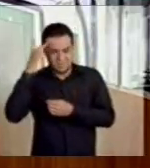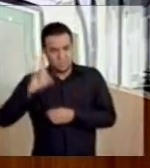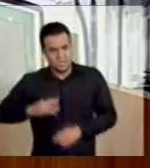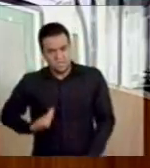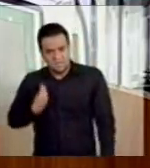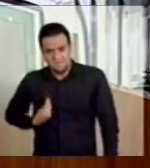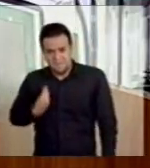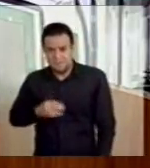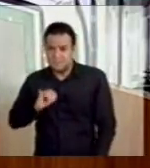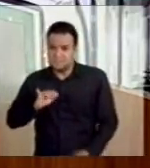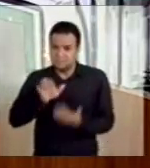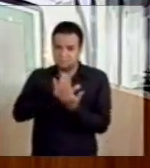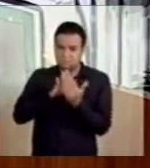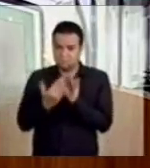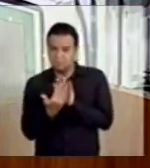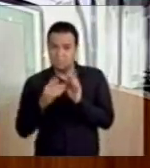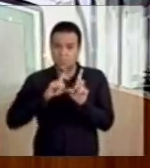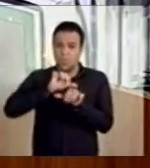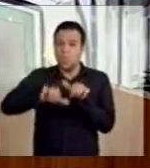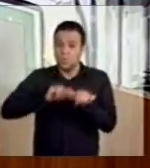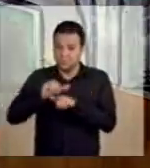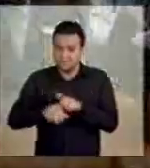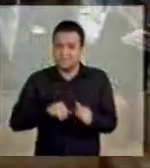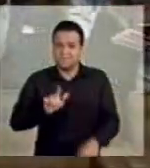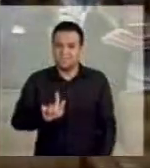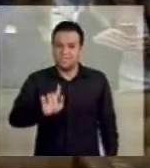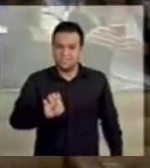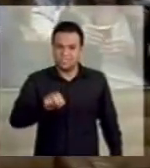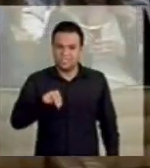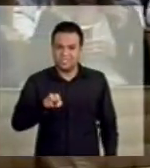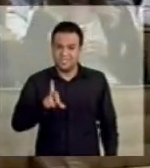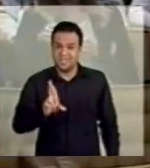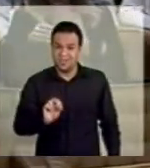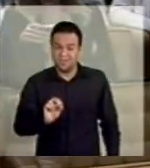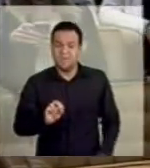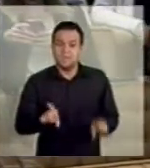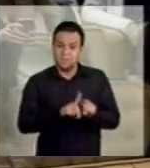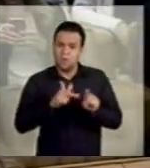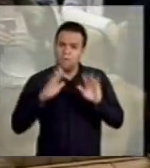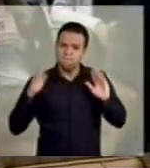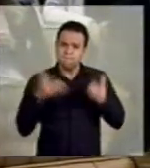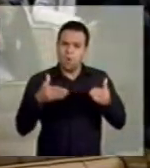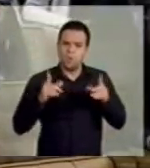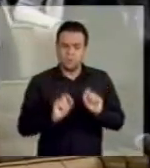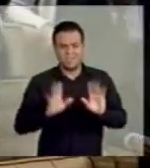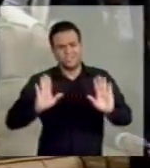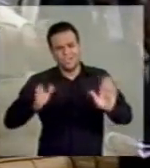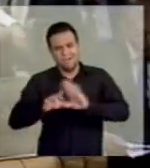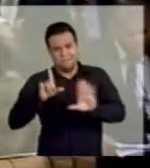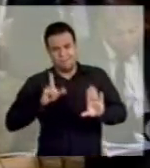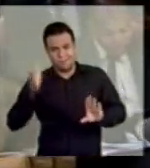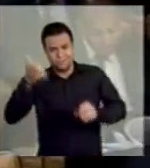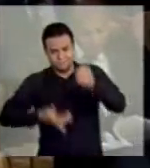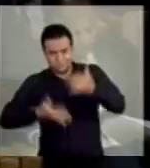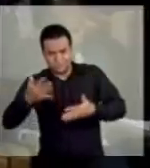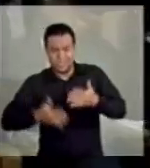uma situação de transição ou mudança de gênero. Enfatizo ainda, senhora presidente, como já acentuei, e já acentuei